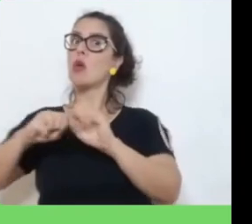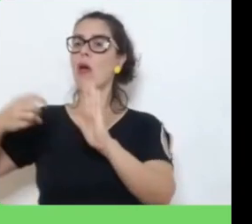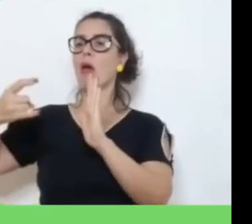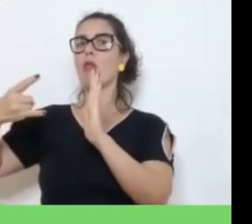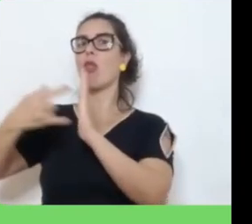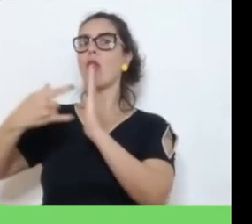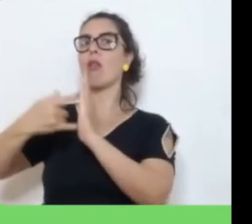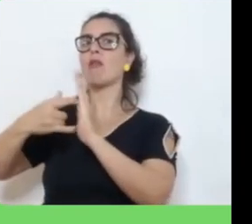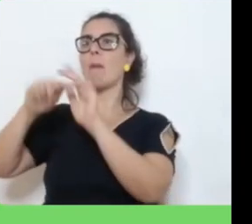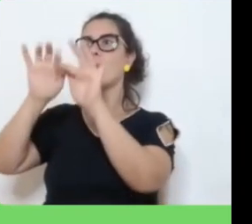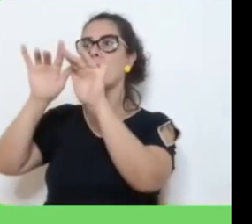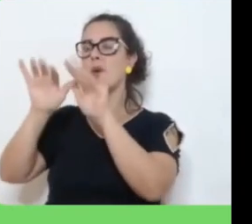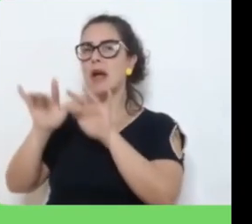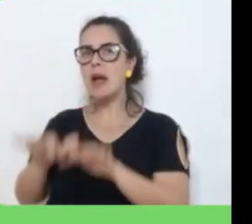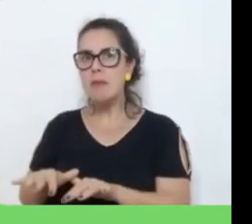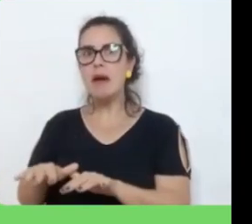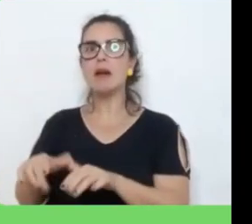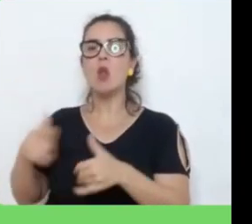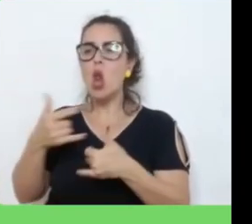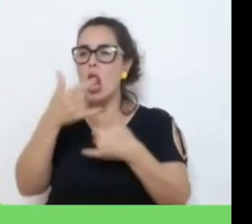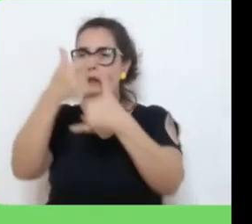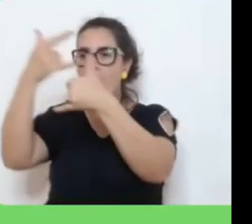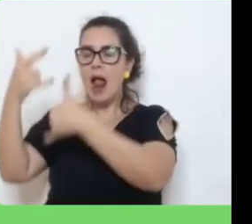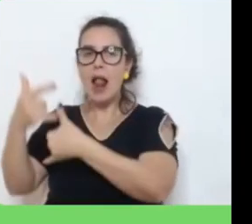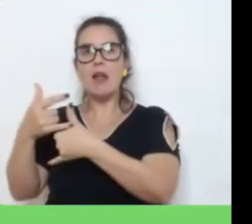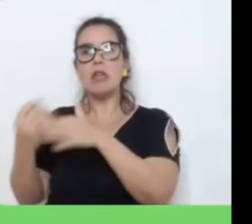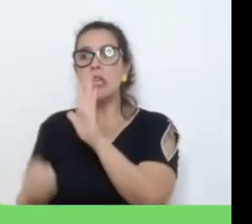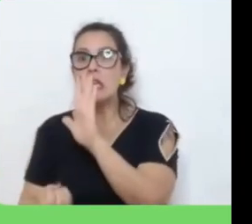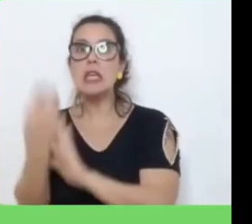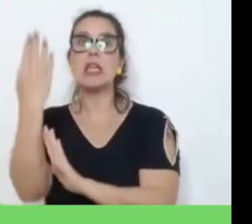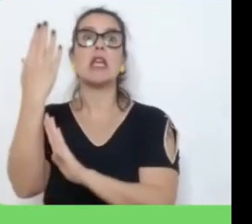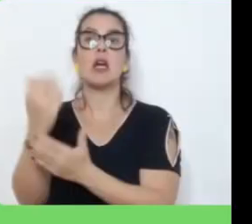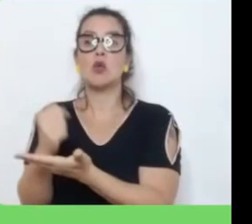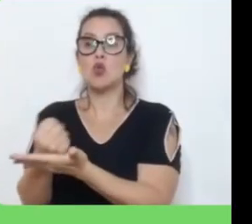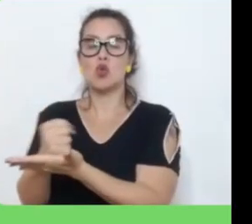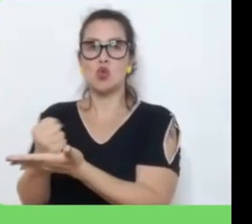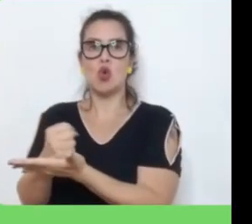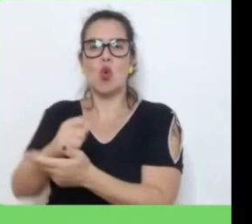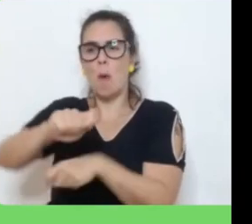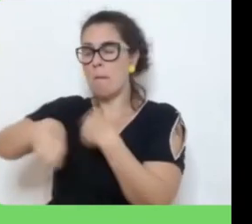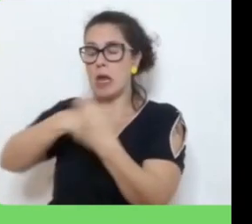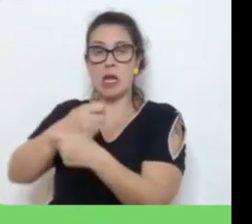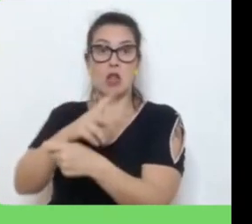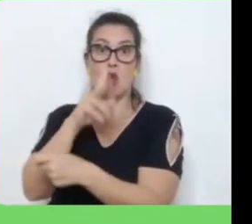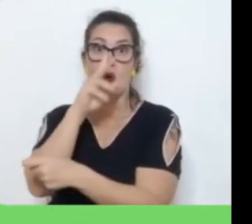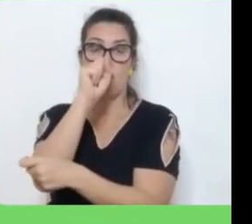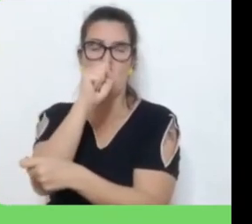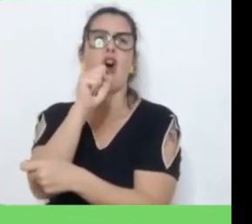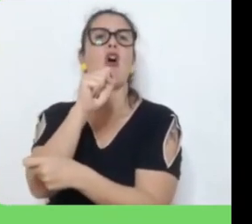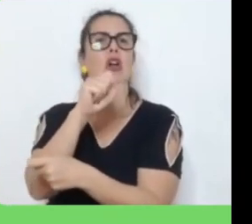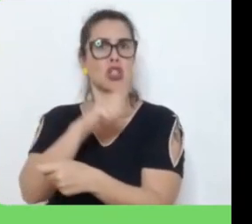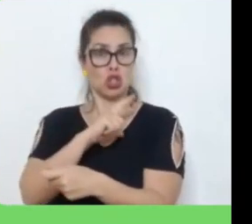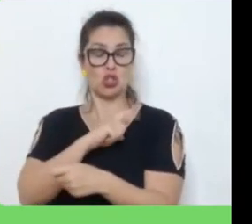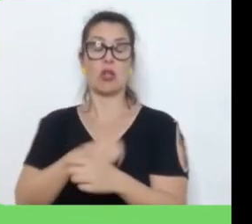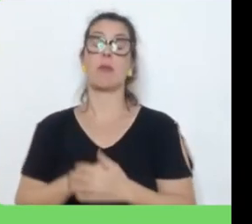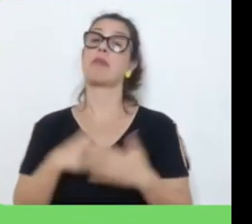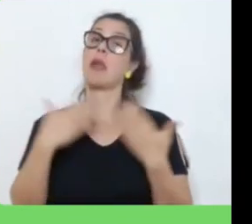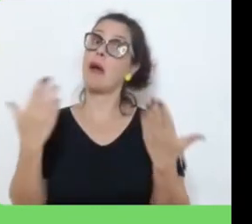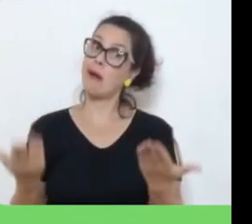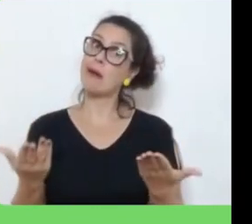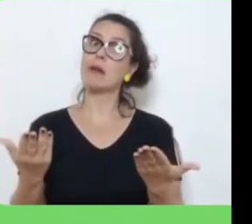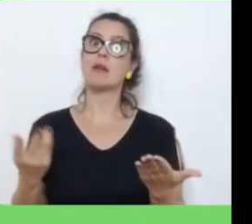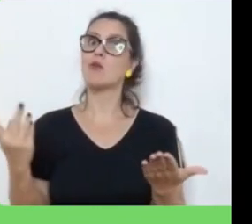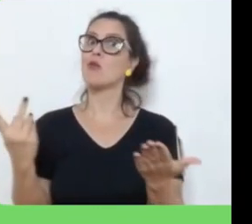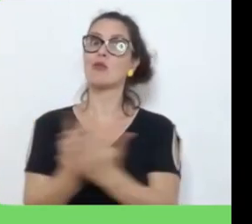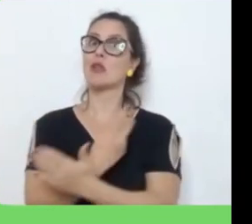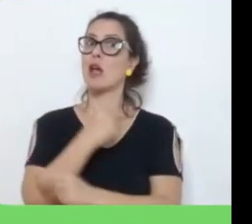né fazendo muito jogo né o mercado tava extremamente aquecido e obviamente o fruto começa a se vir